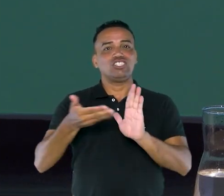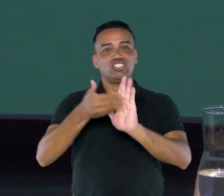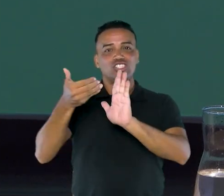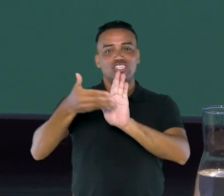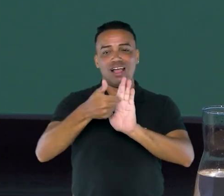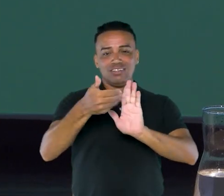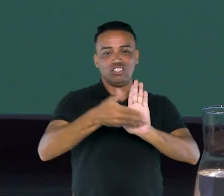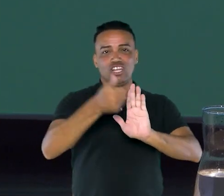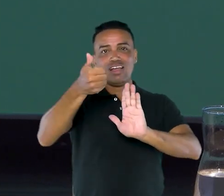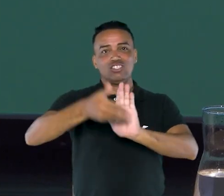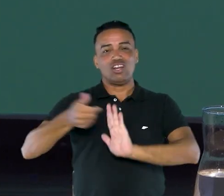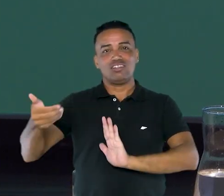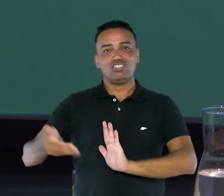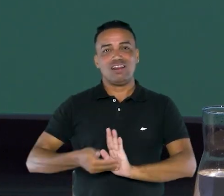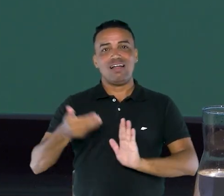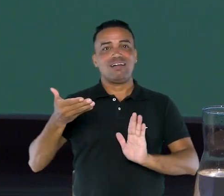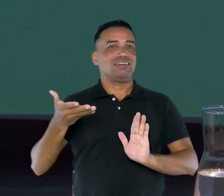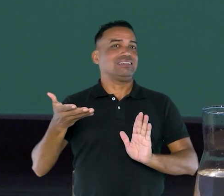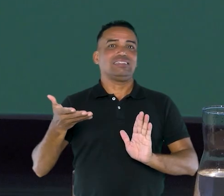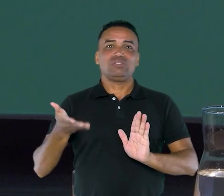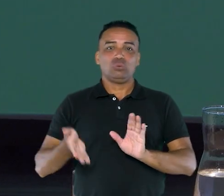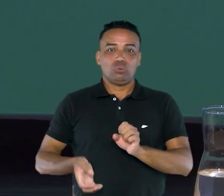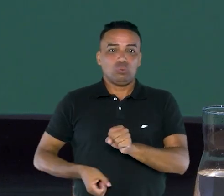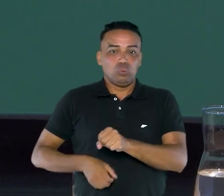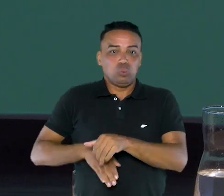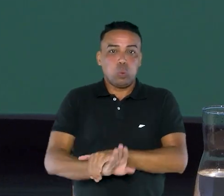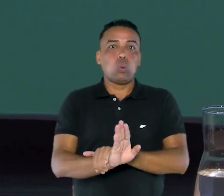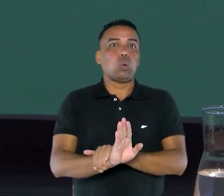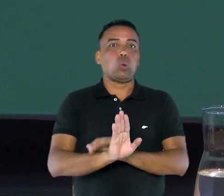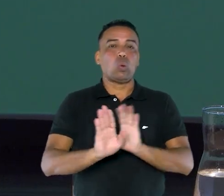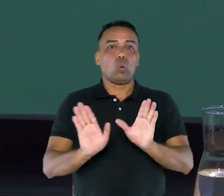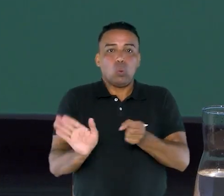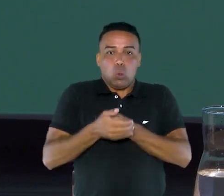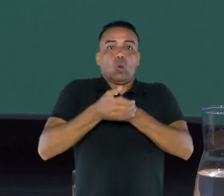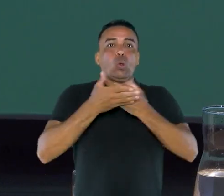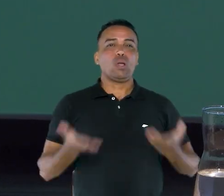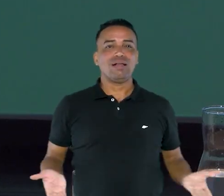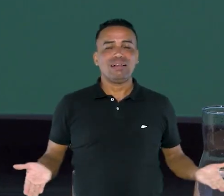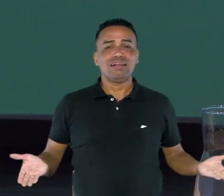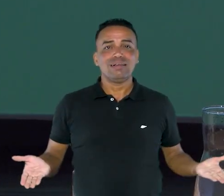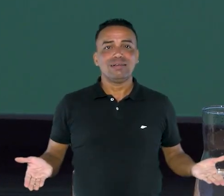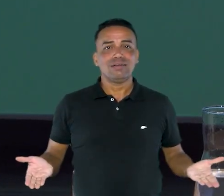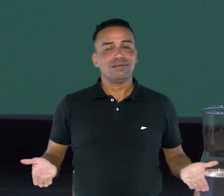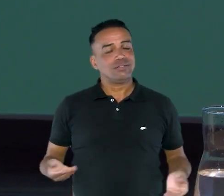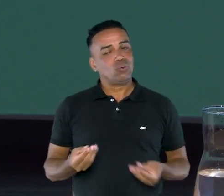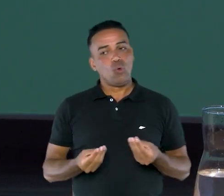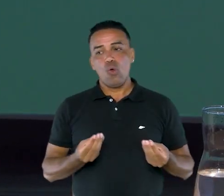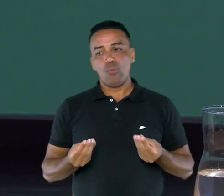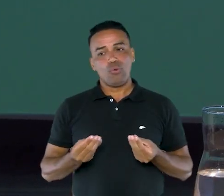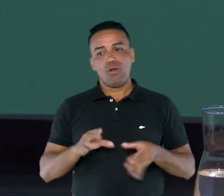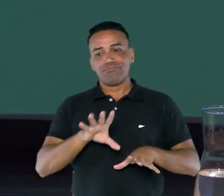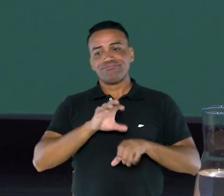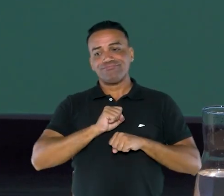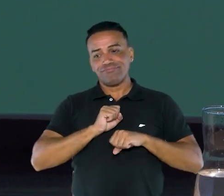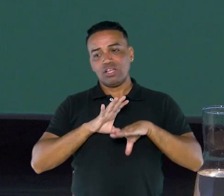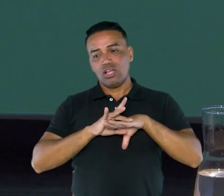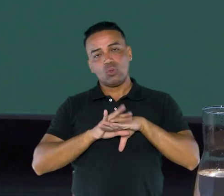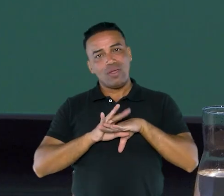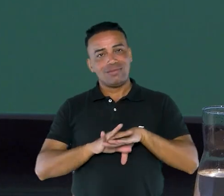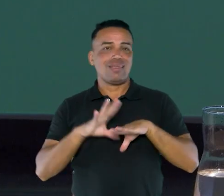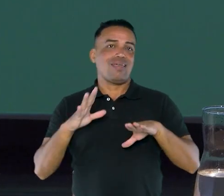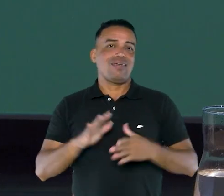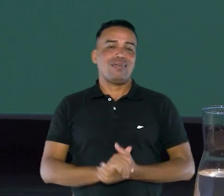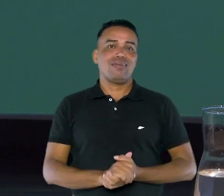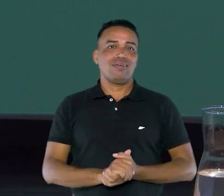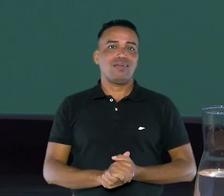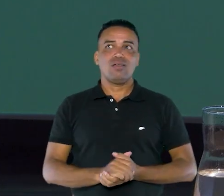cortando isso, eliminando isso, recalcando isso. Então, como não adoecer?